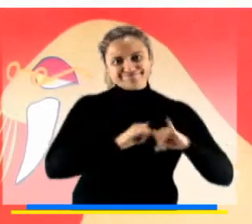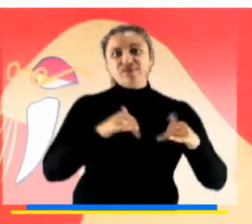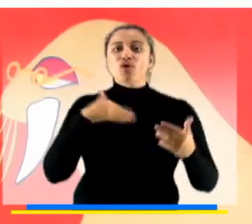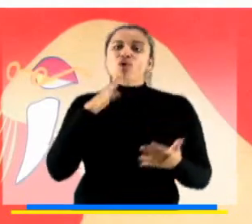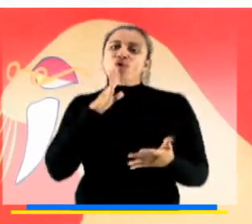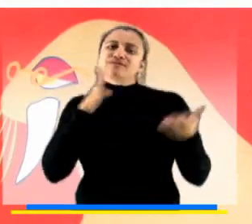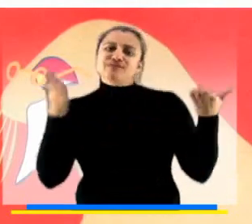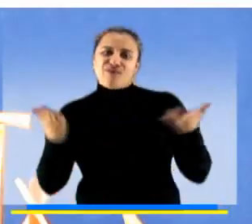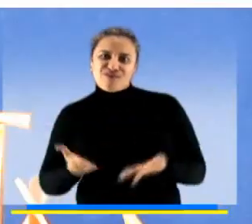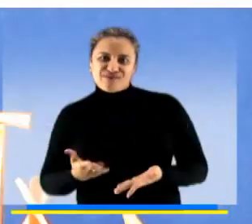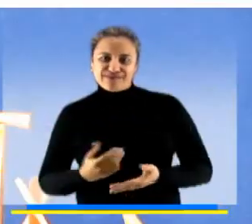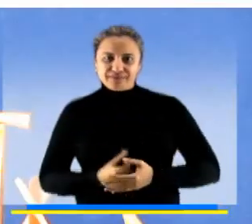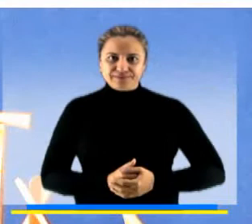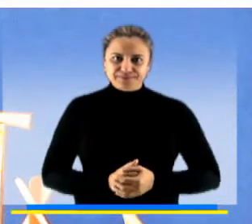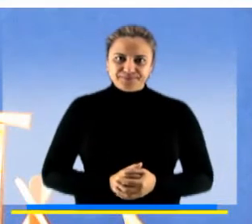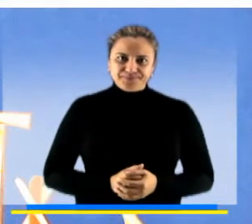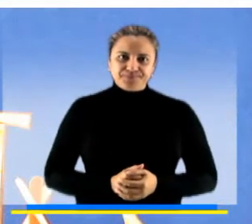nós.